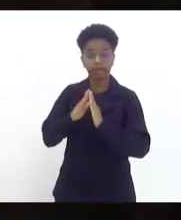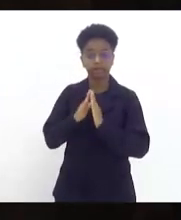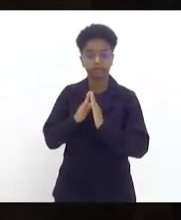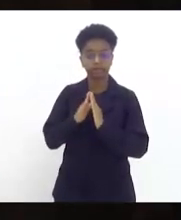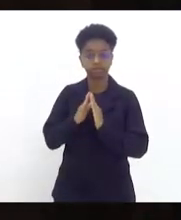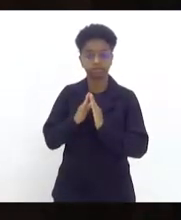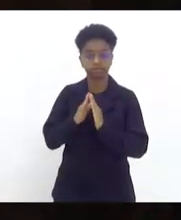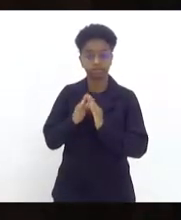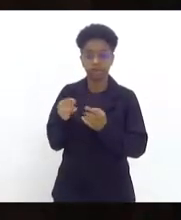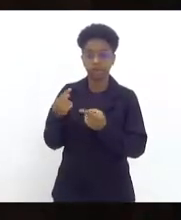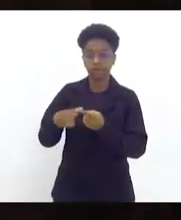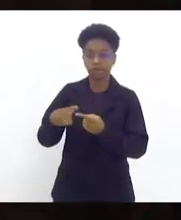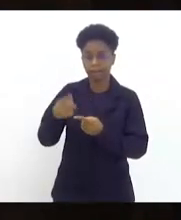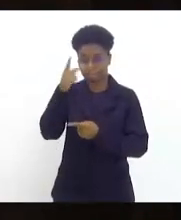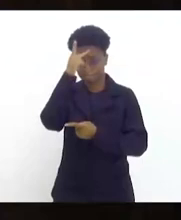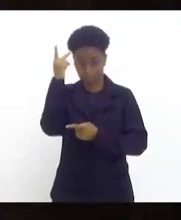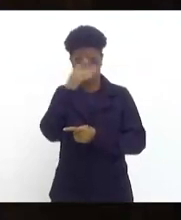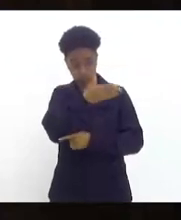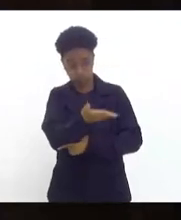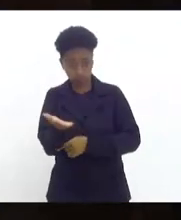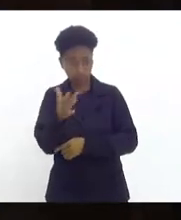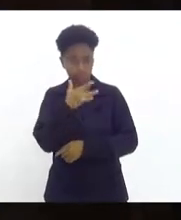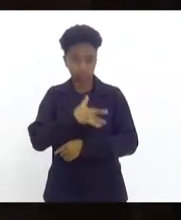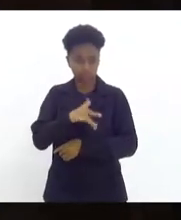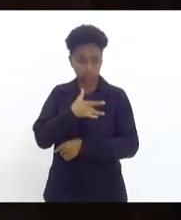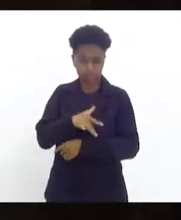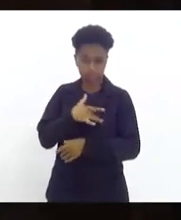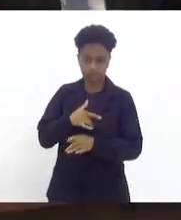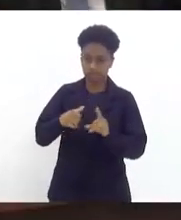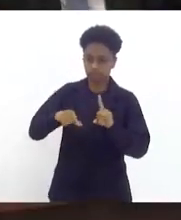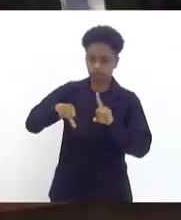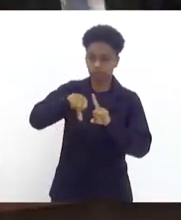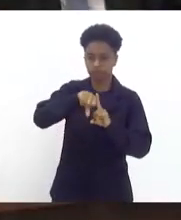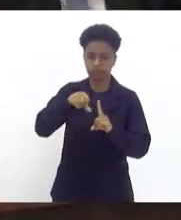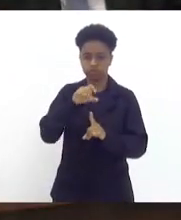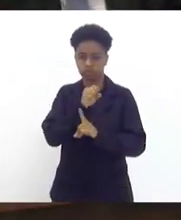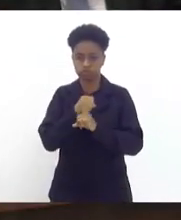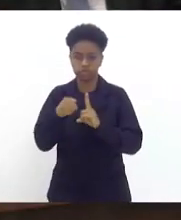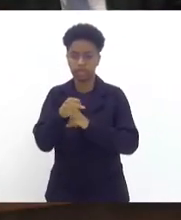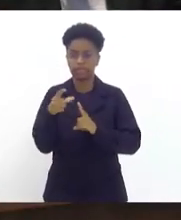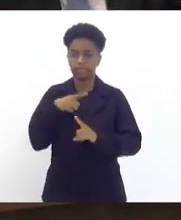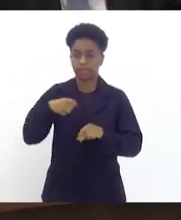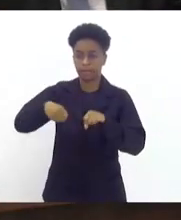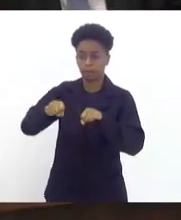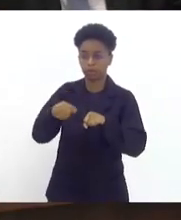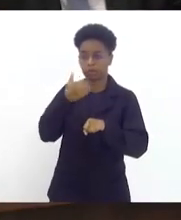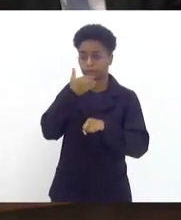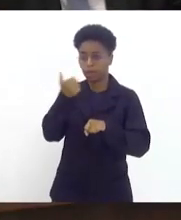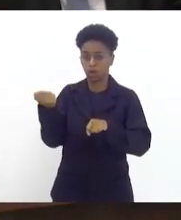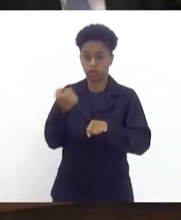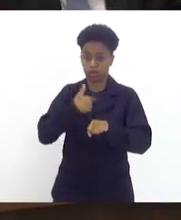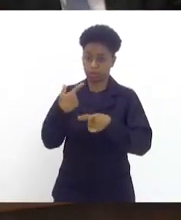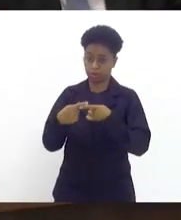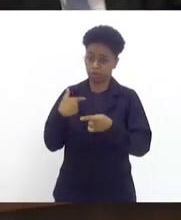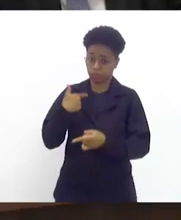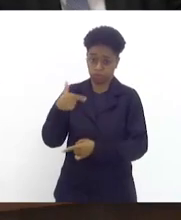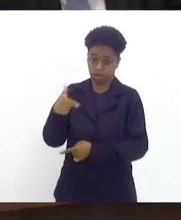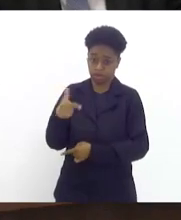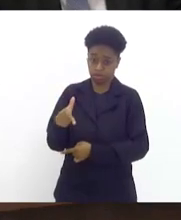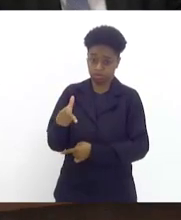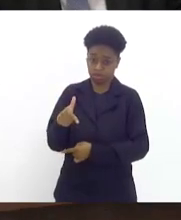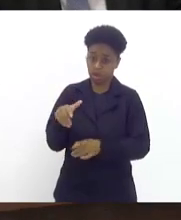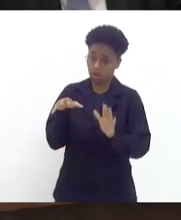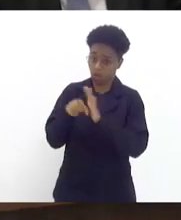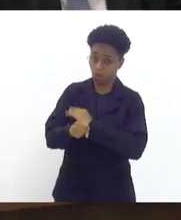porque as pessoas coitadas Vítimas da Sociedade que tem moto melhor do que as minhas porque eu não tenho me assaltam